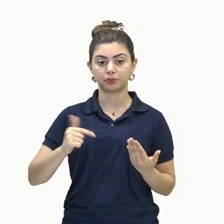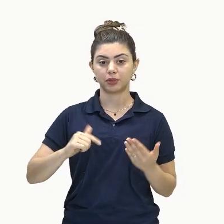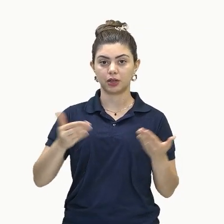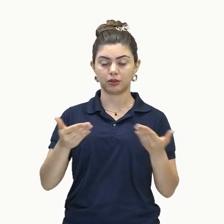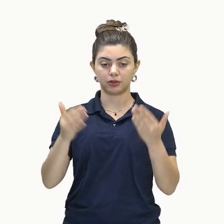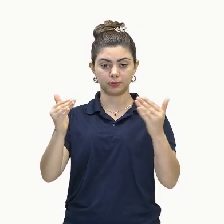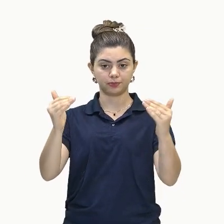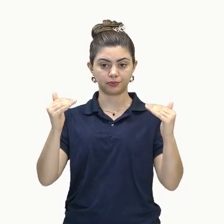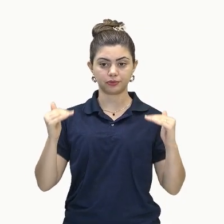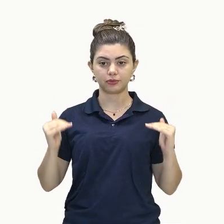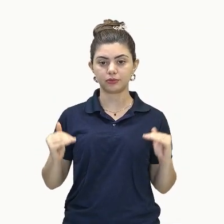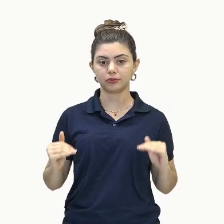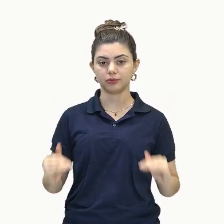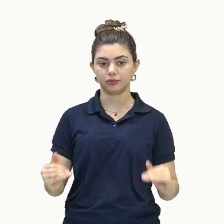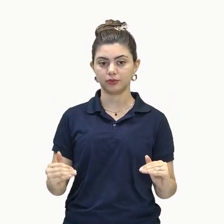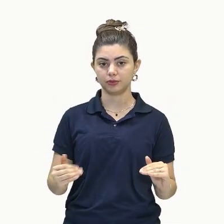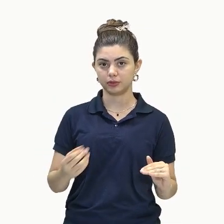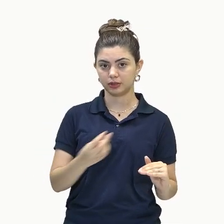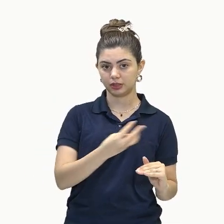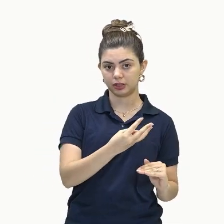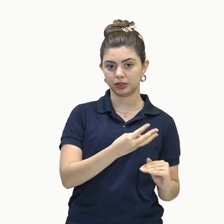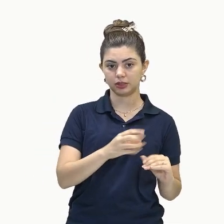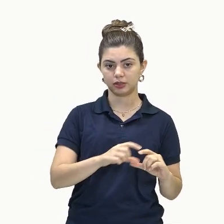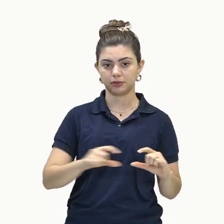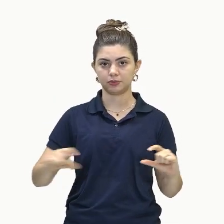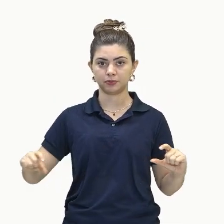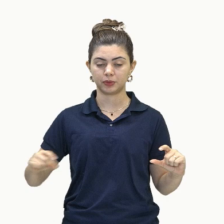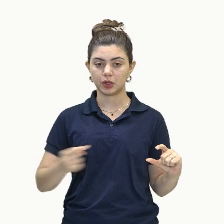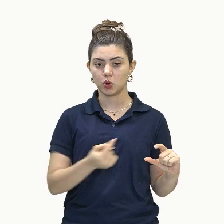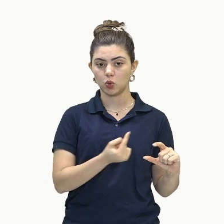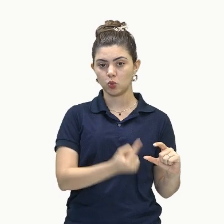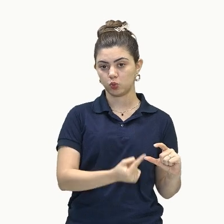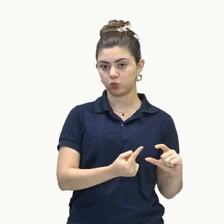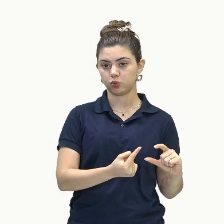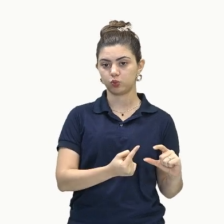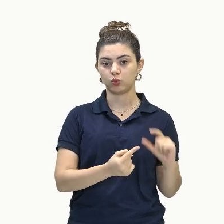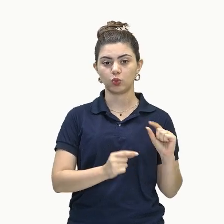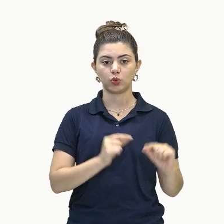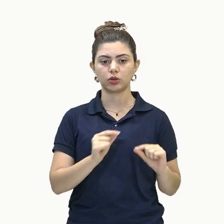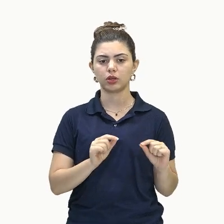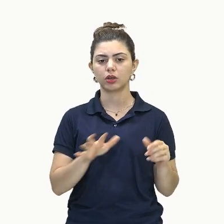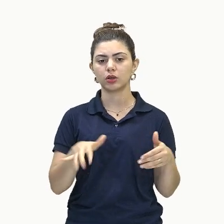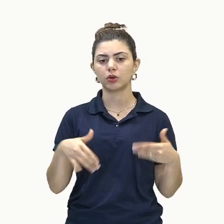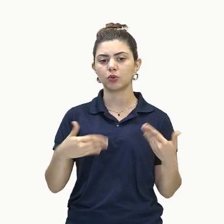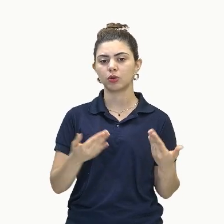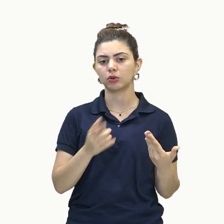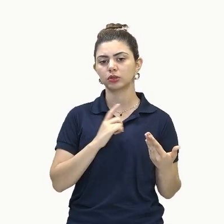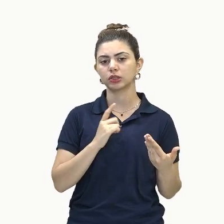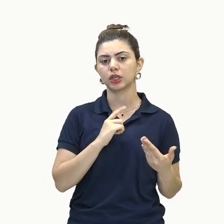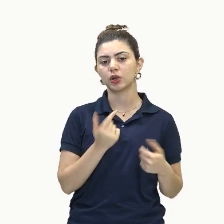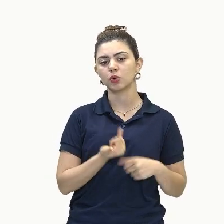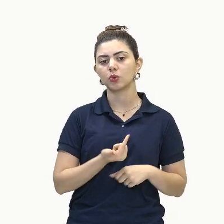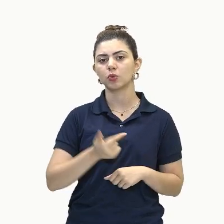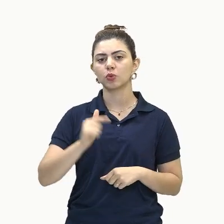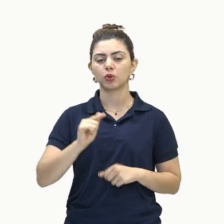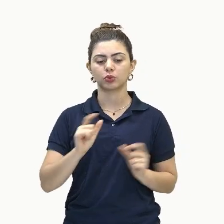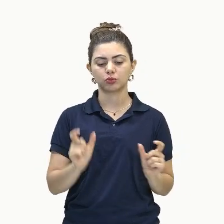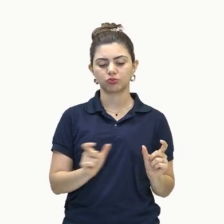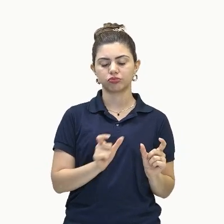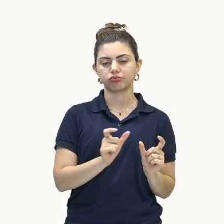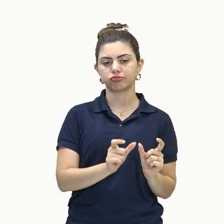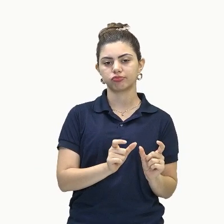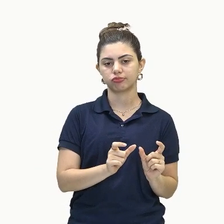3, né, esse indivíduo aqui, número 1 da geração 3. Qual é o seu outro alelo? Olhando para a